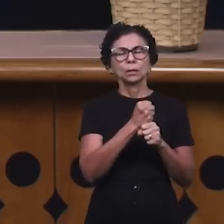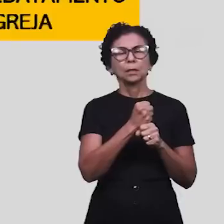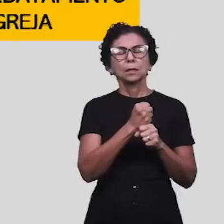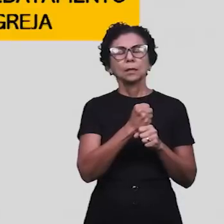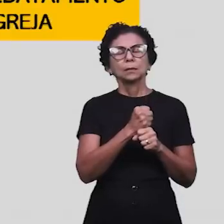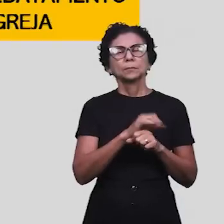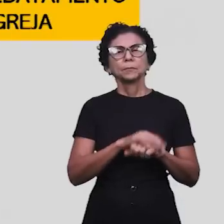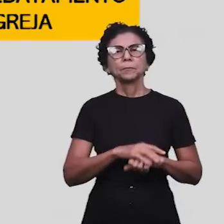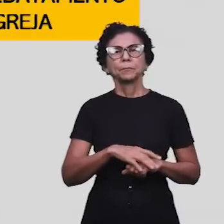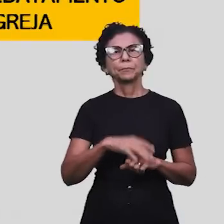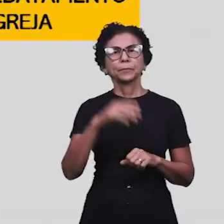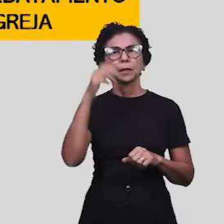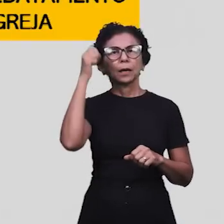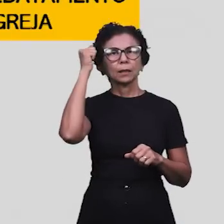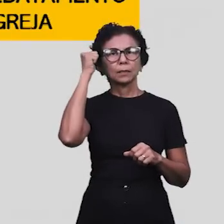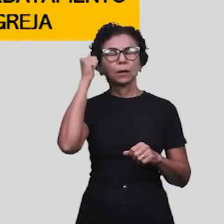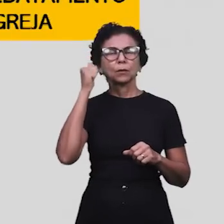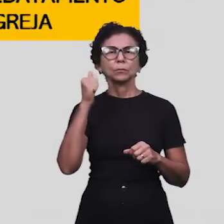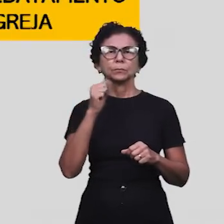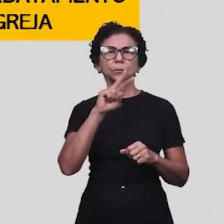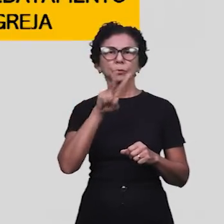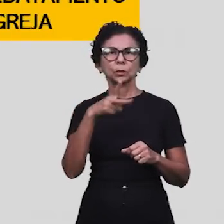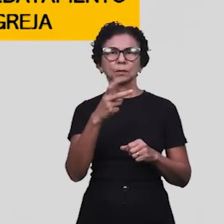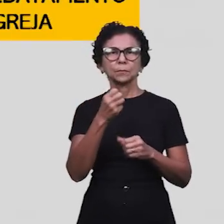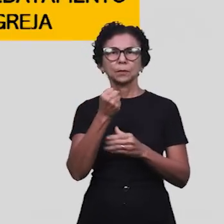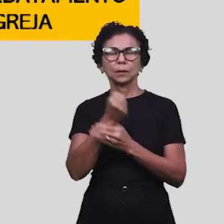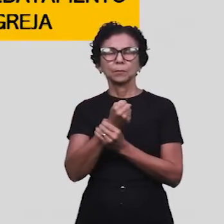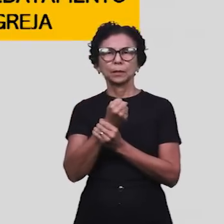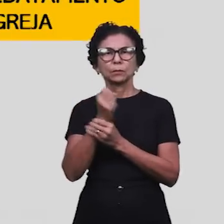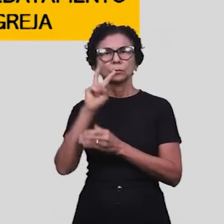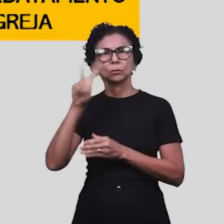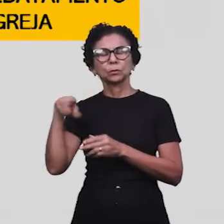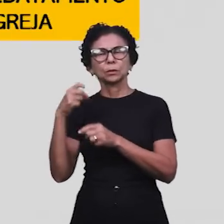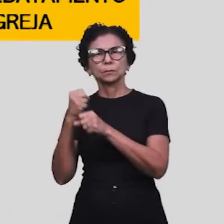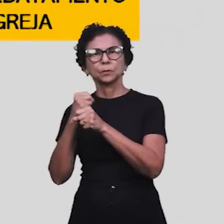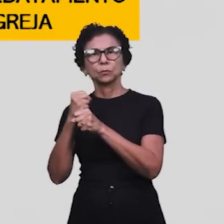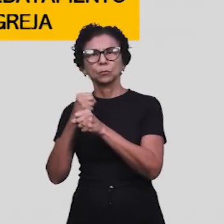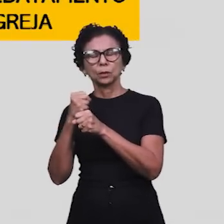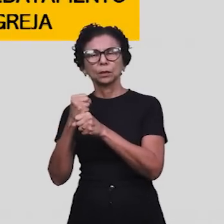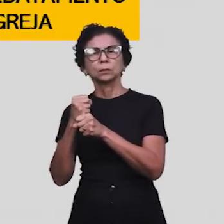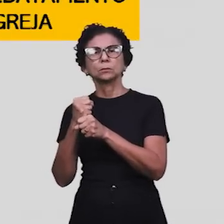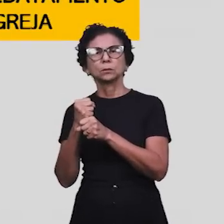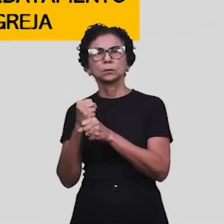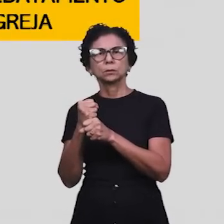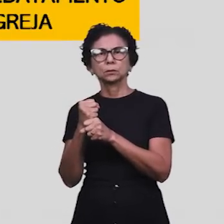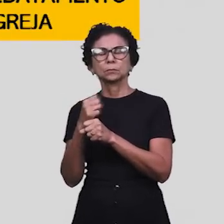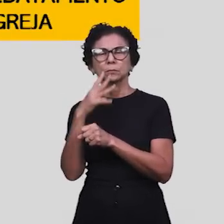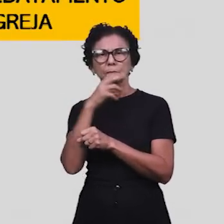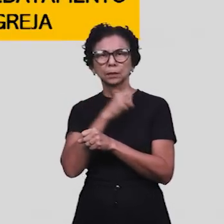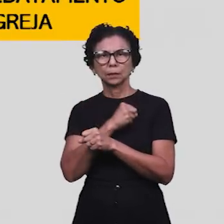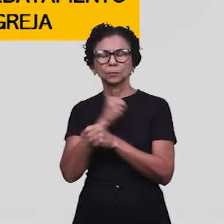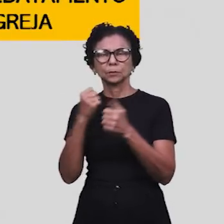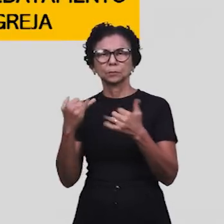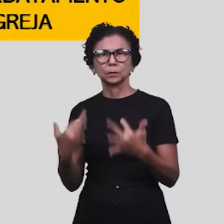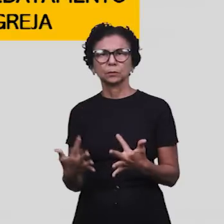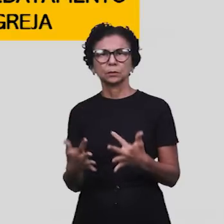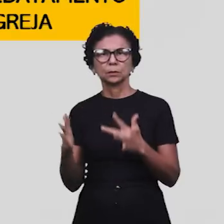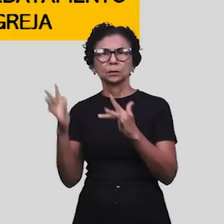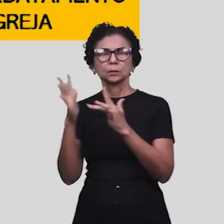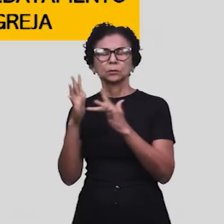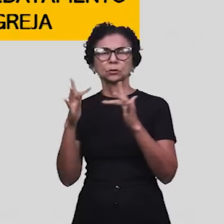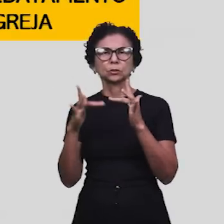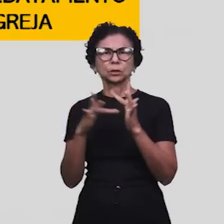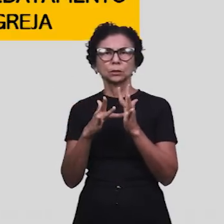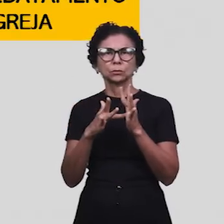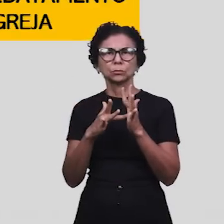a Abraão, 2000 anos. De Abraão a Jesus, 2000 anos, falando mais rápido que todos conhecem. E de Jesus